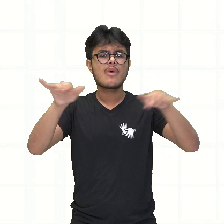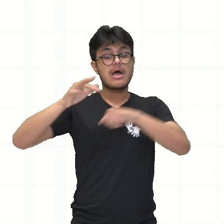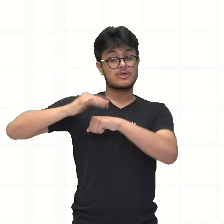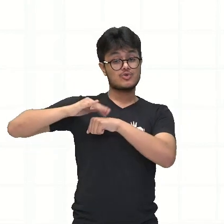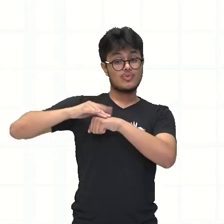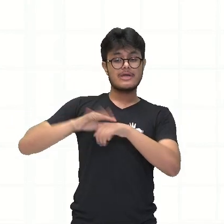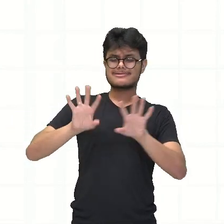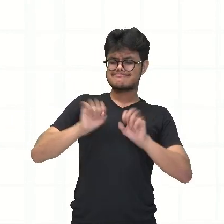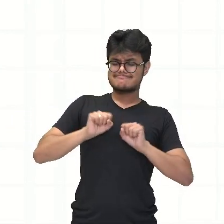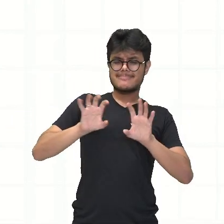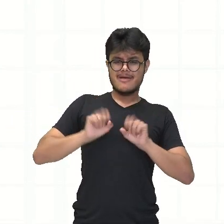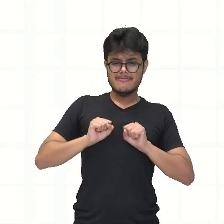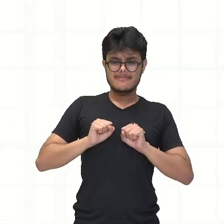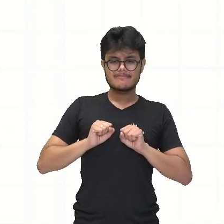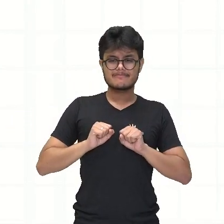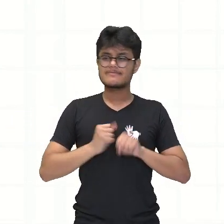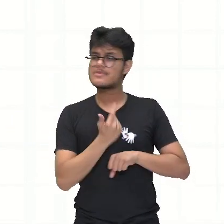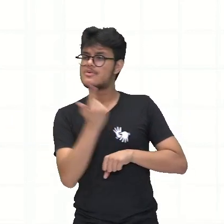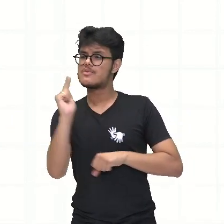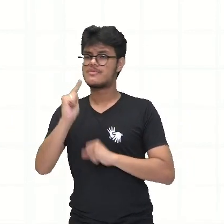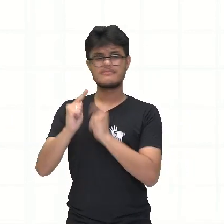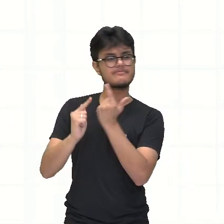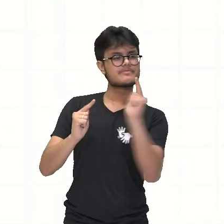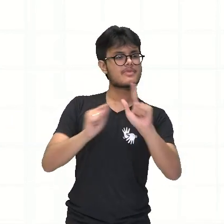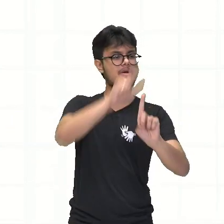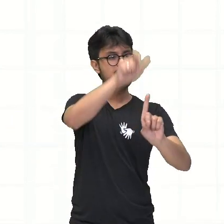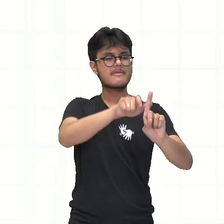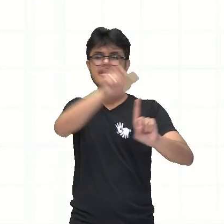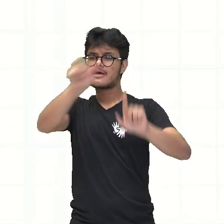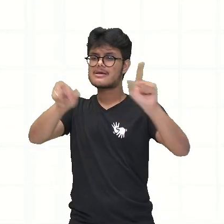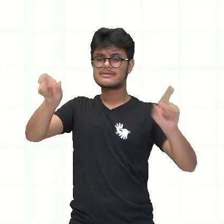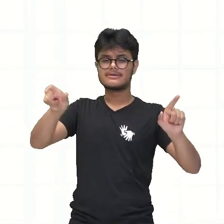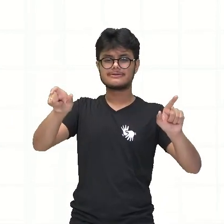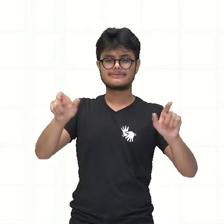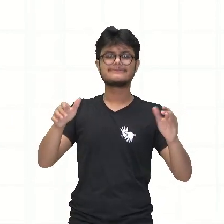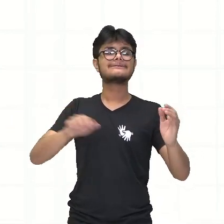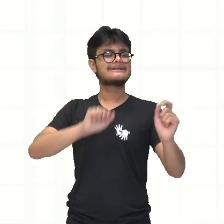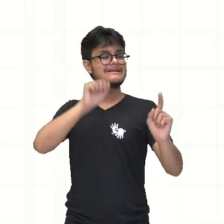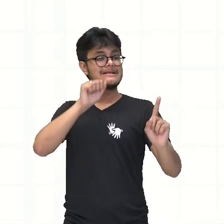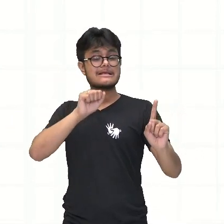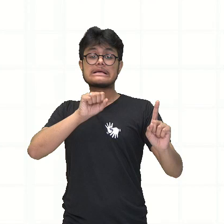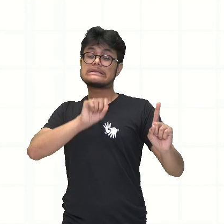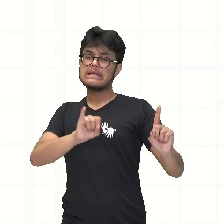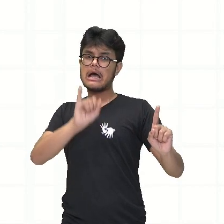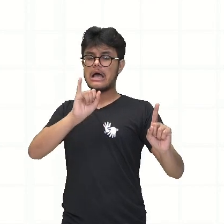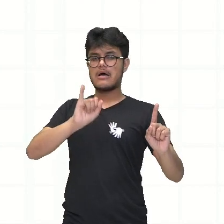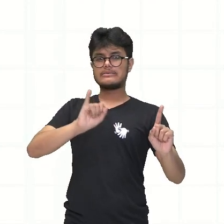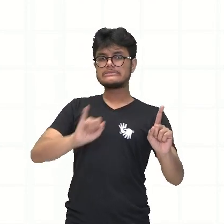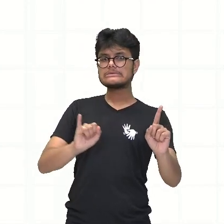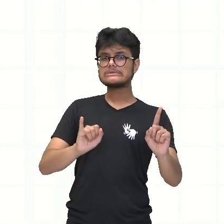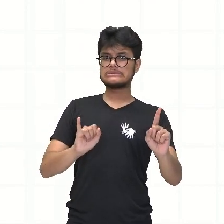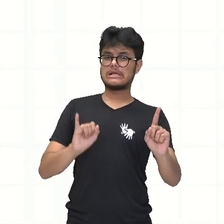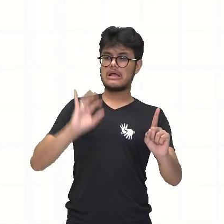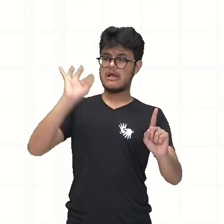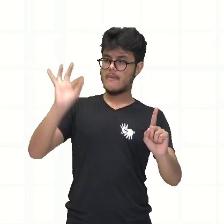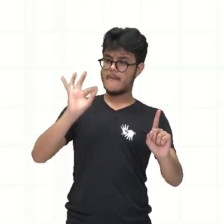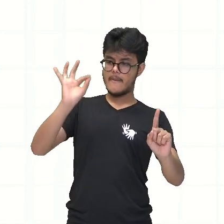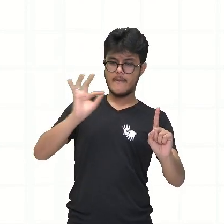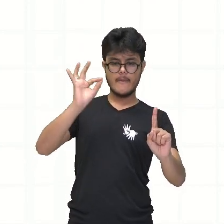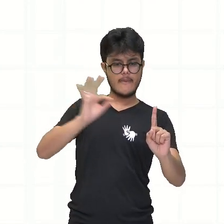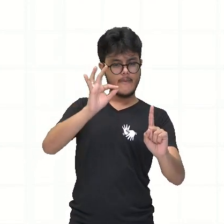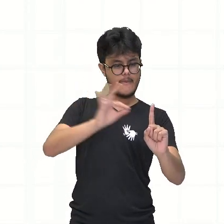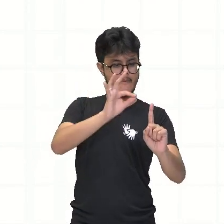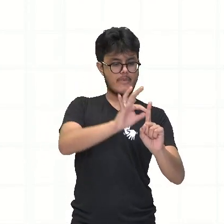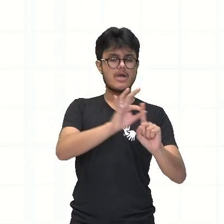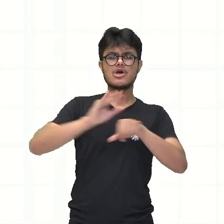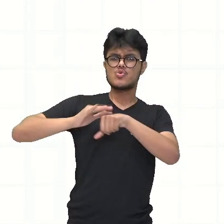humano ou para um outro indivíduo. Né? Então, ele vai somente levar. Quem vai ocasionar a doença pode ser